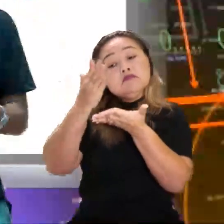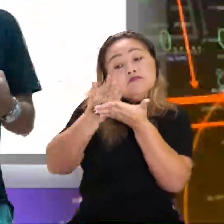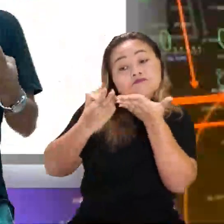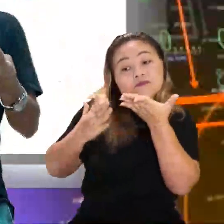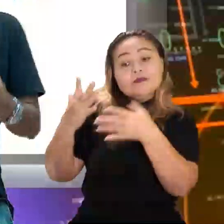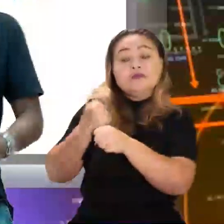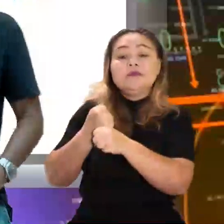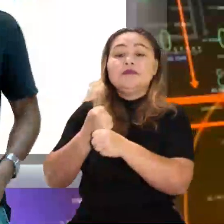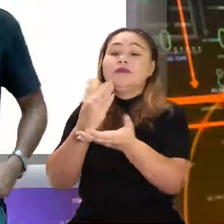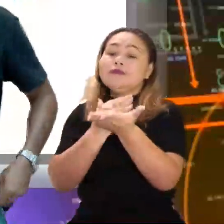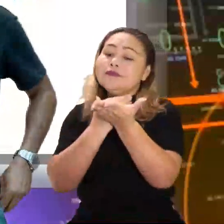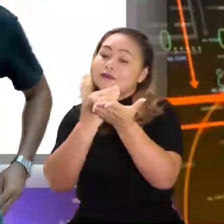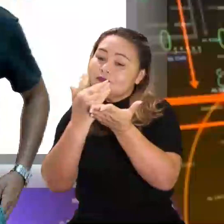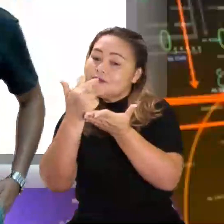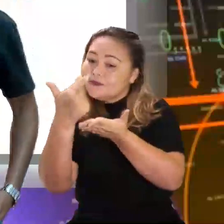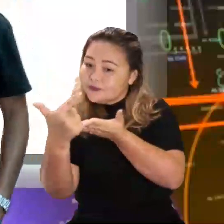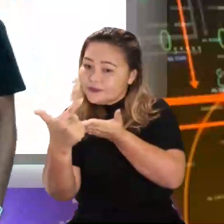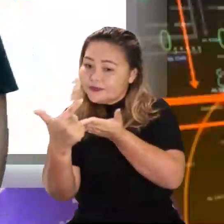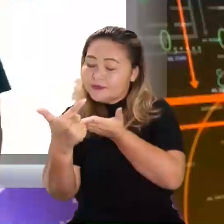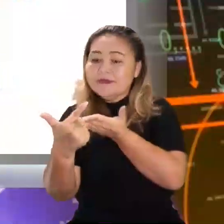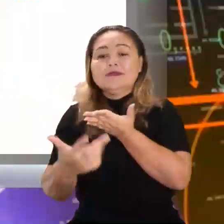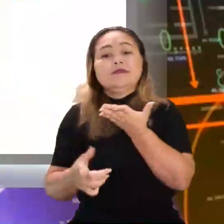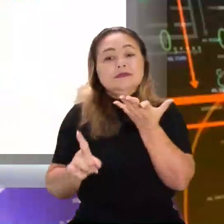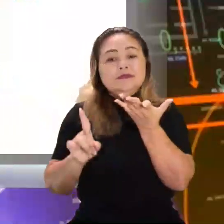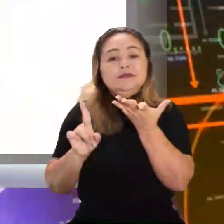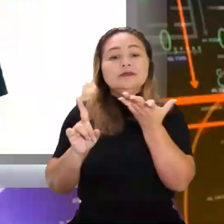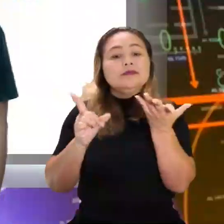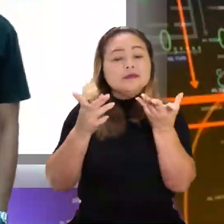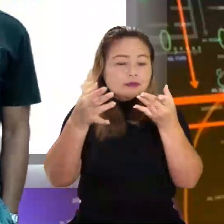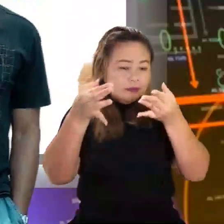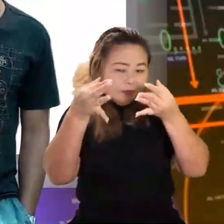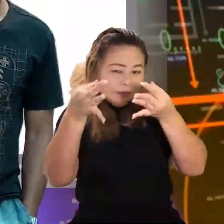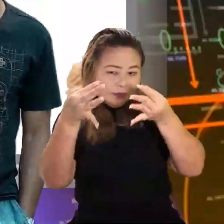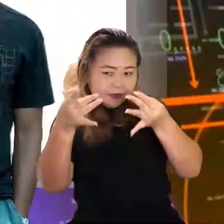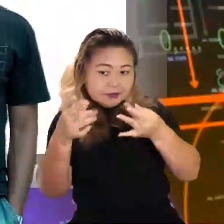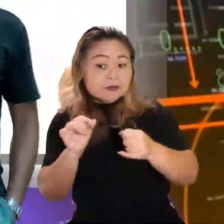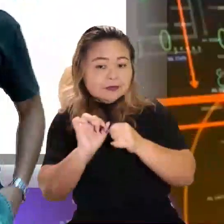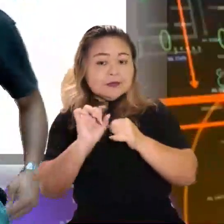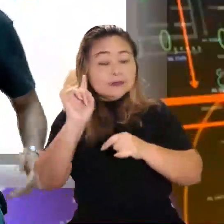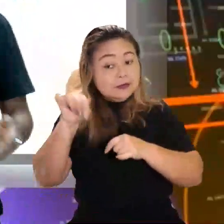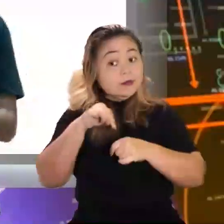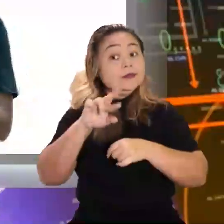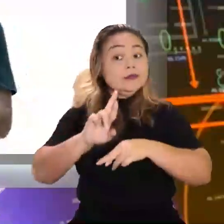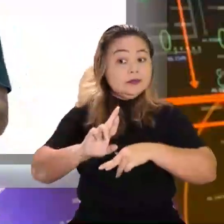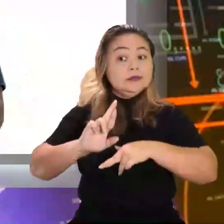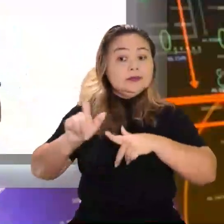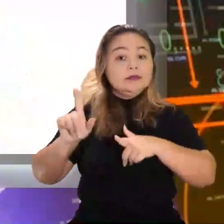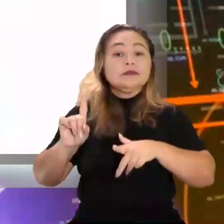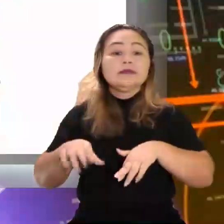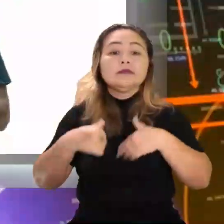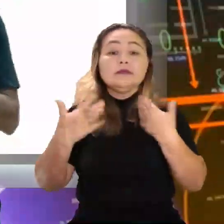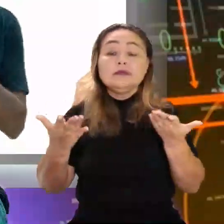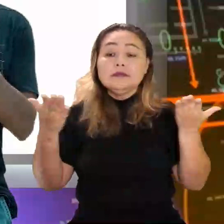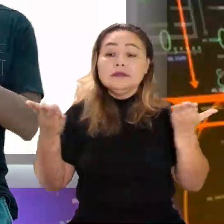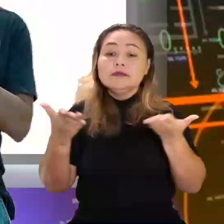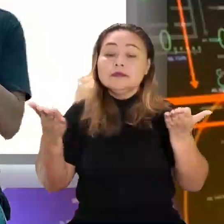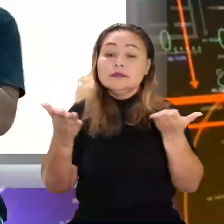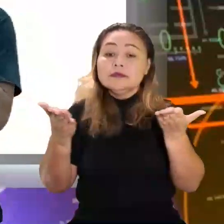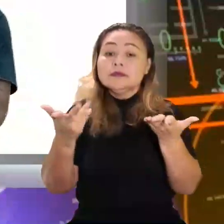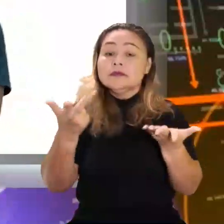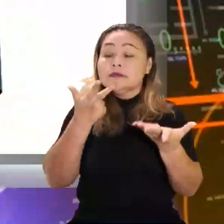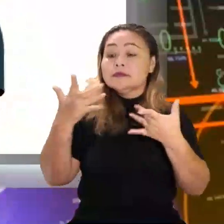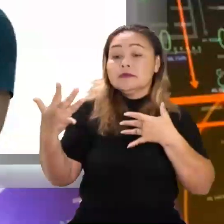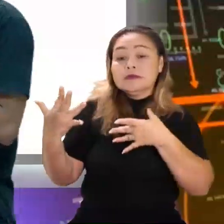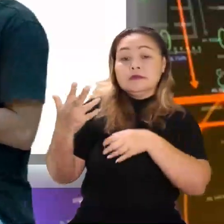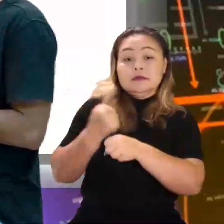quando começa com 2. Pois é, então são detalhezinhos, né, mas que fazem bastante diferença, tá? E agora a gente vai falar